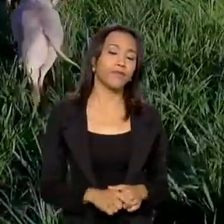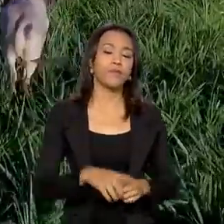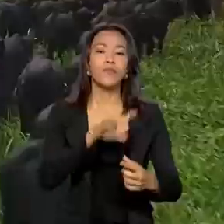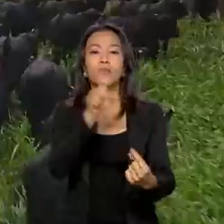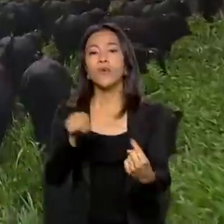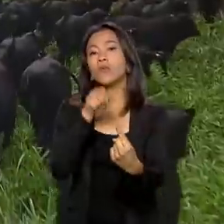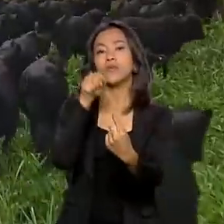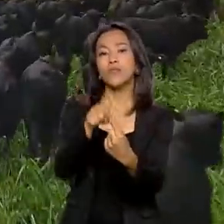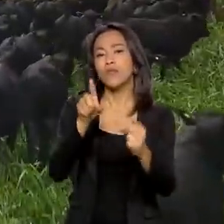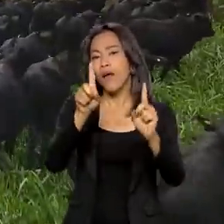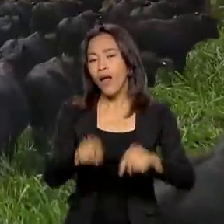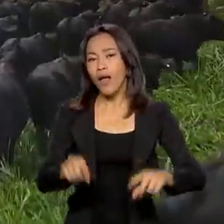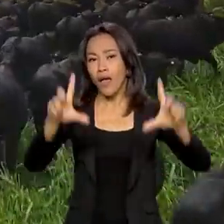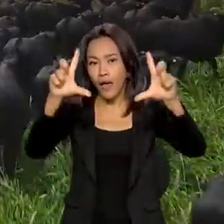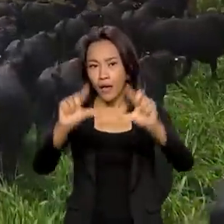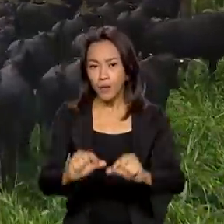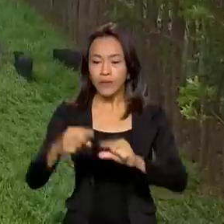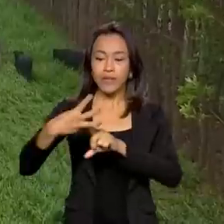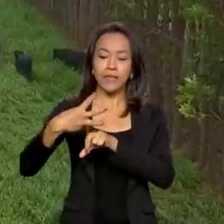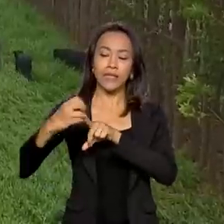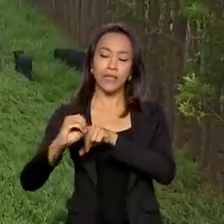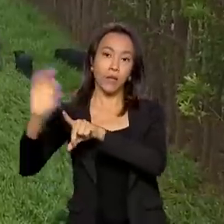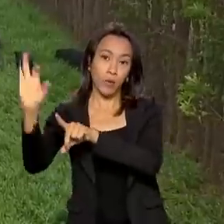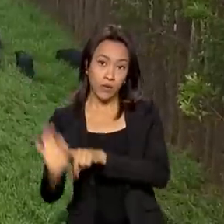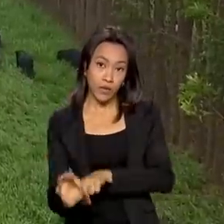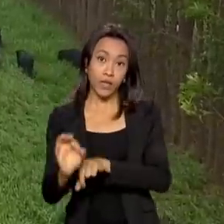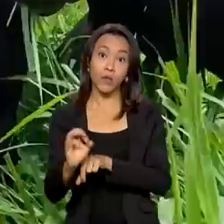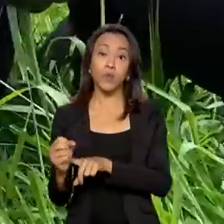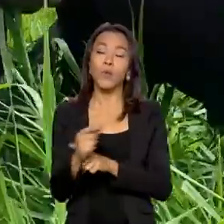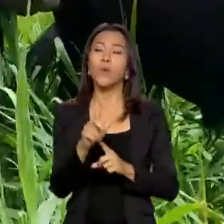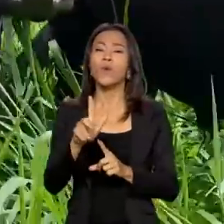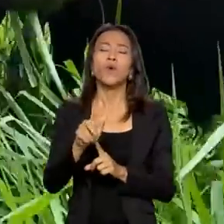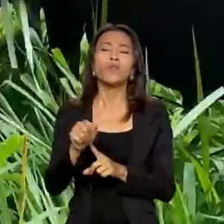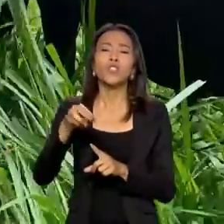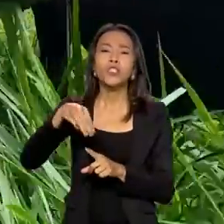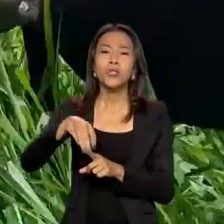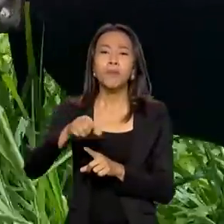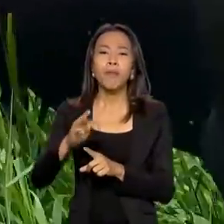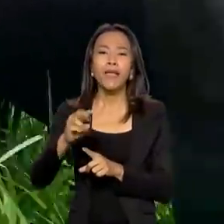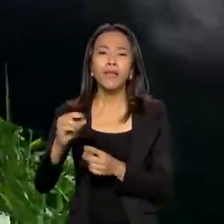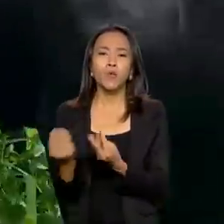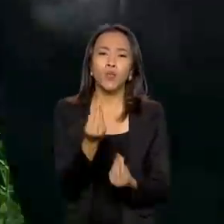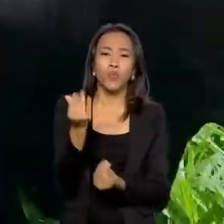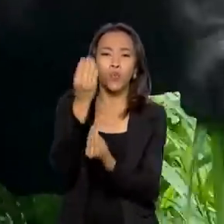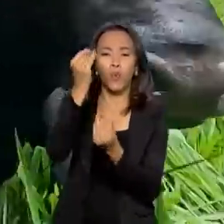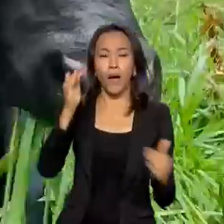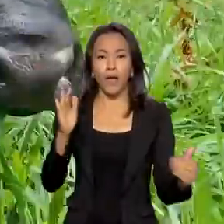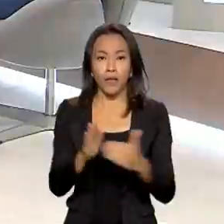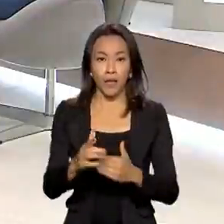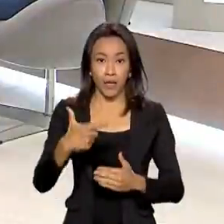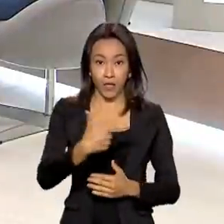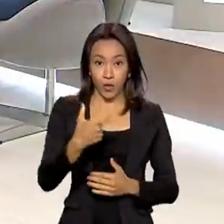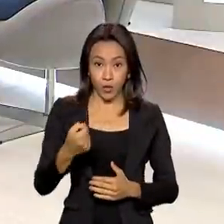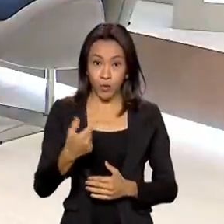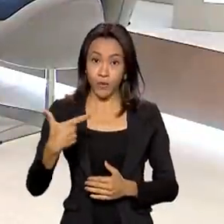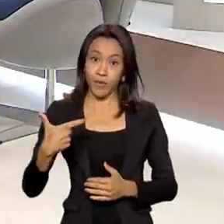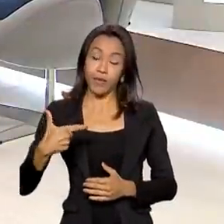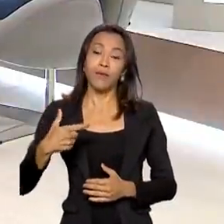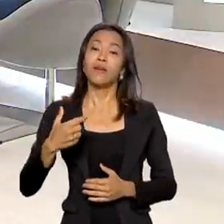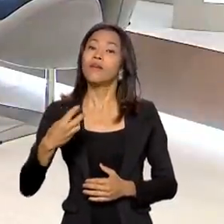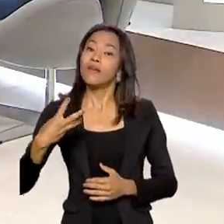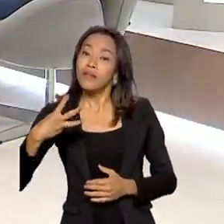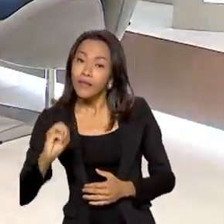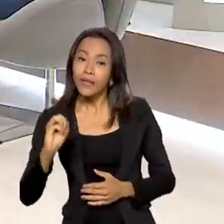meta do grupo é reduzir em 30% as emissões de metano na atmosfera até 2030. Sobre os